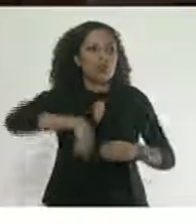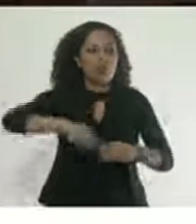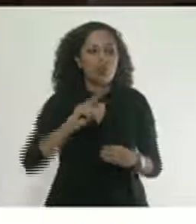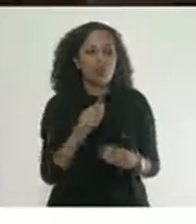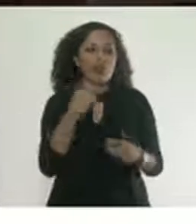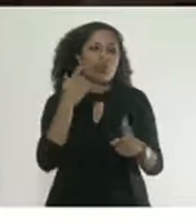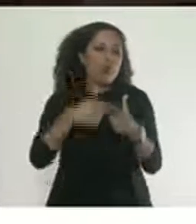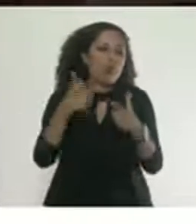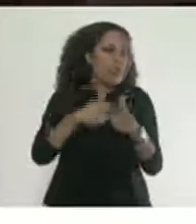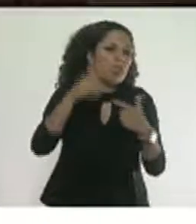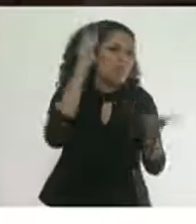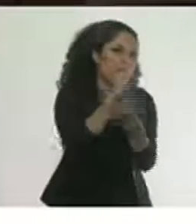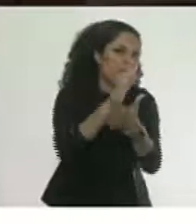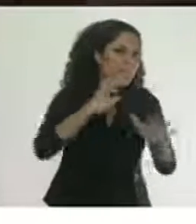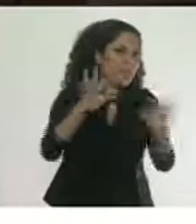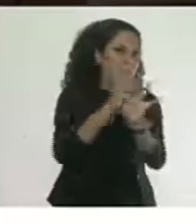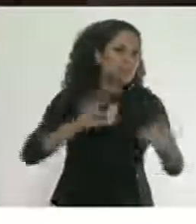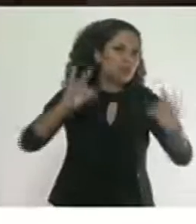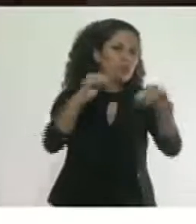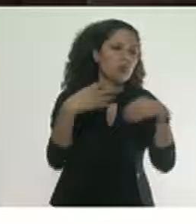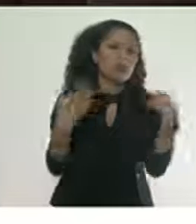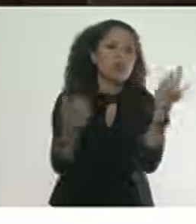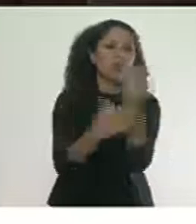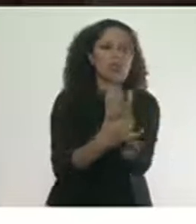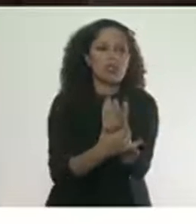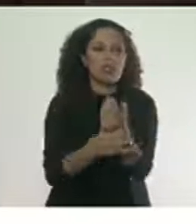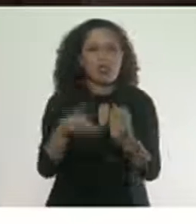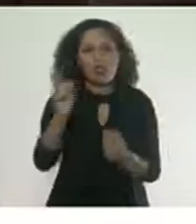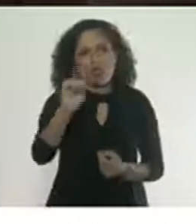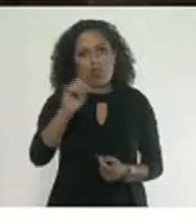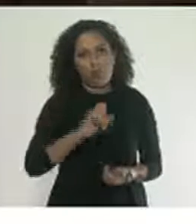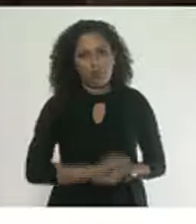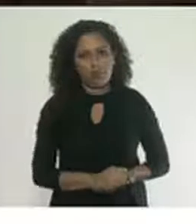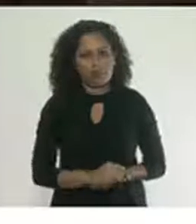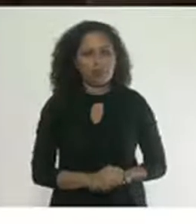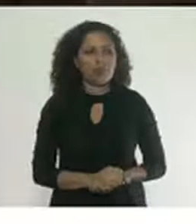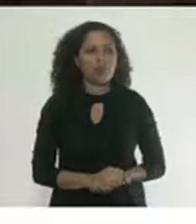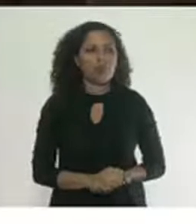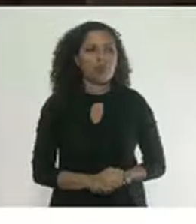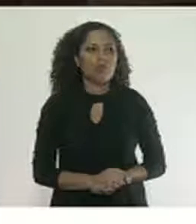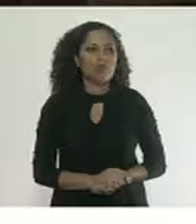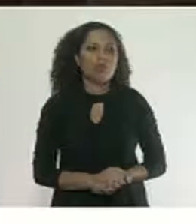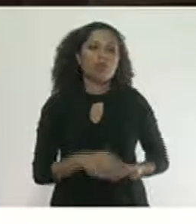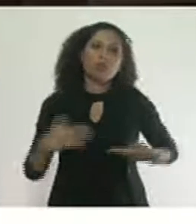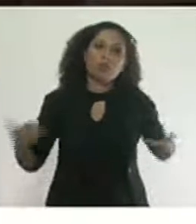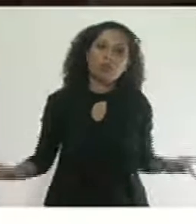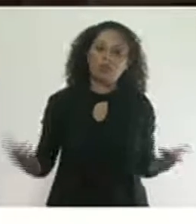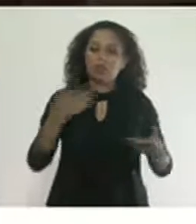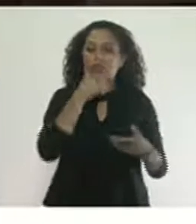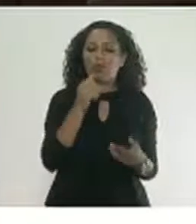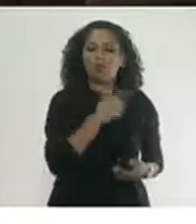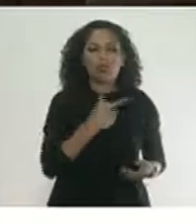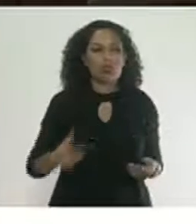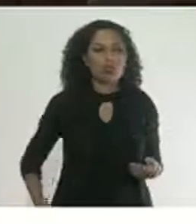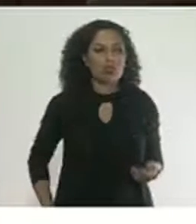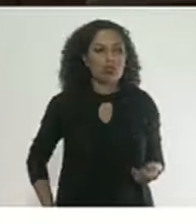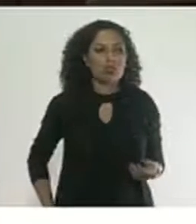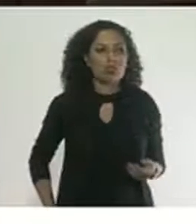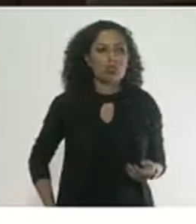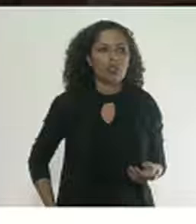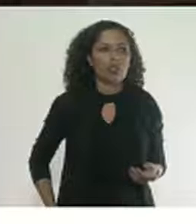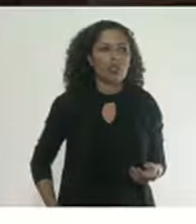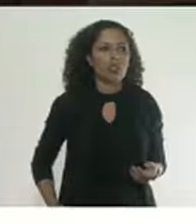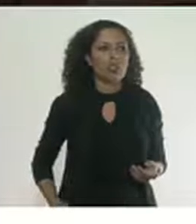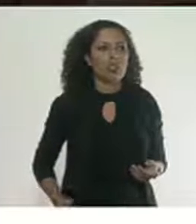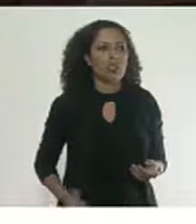vai resolver as questões relacionadas e relativas à segurança pública no Rio de Janeiro. Ou seja, senhor presidente, liberar